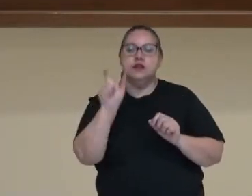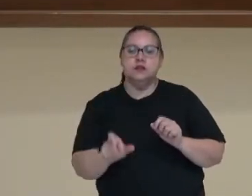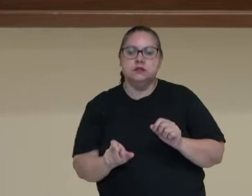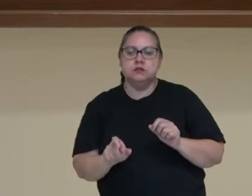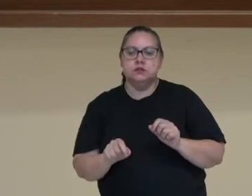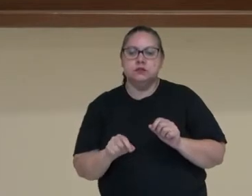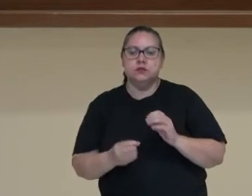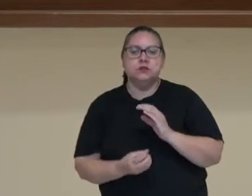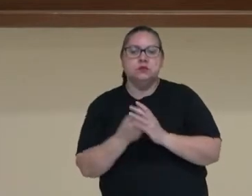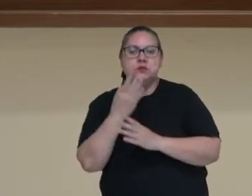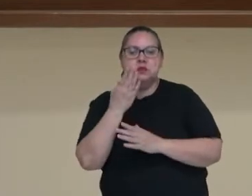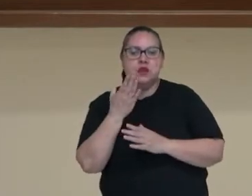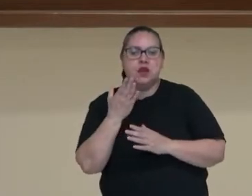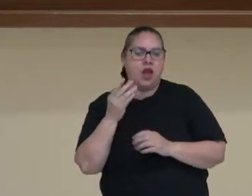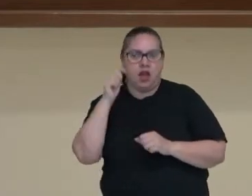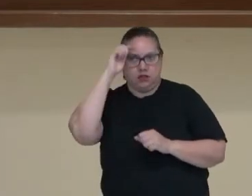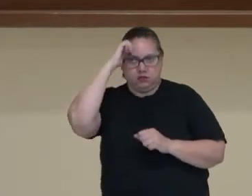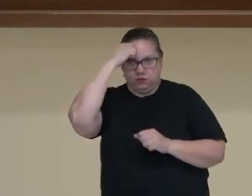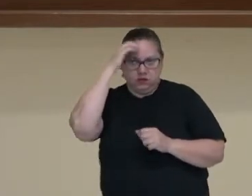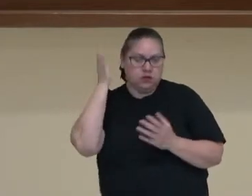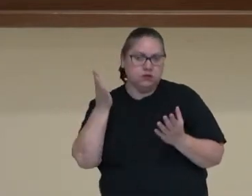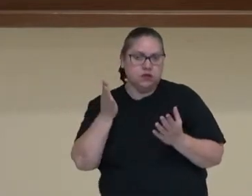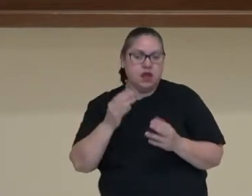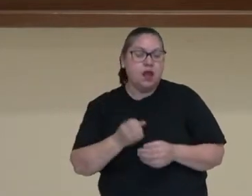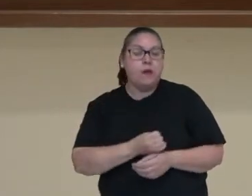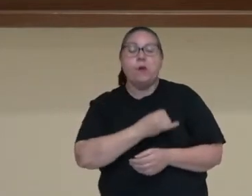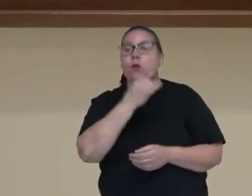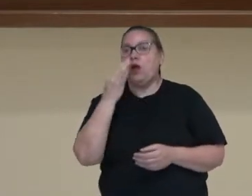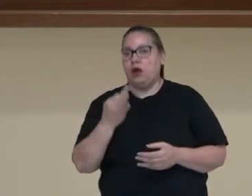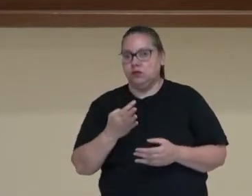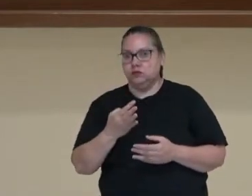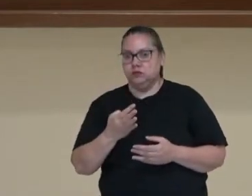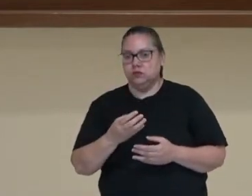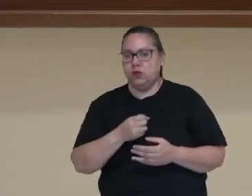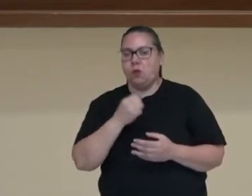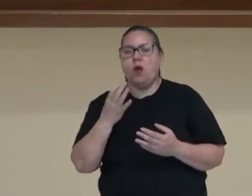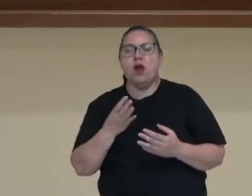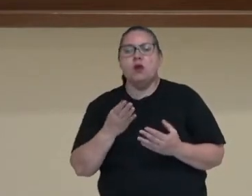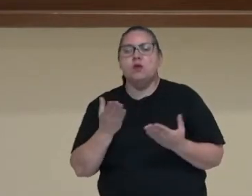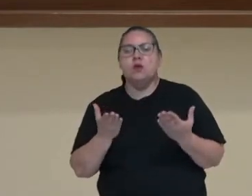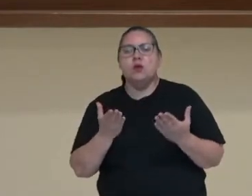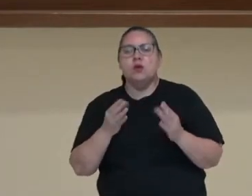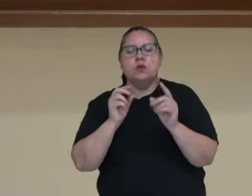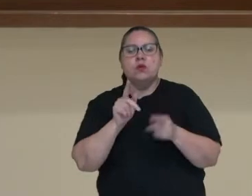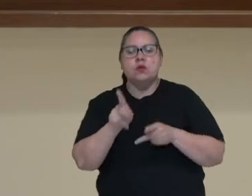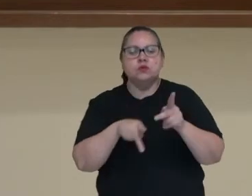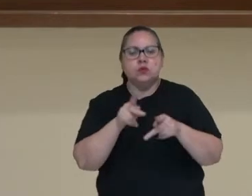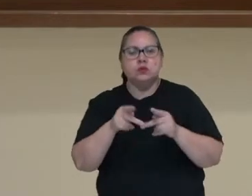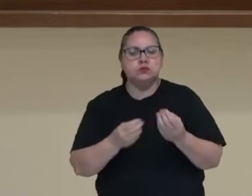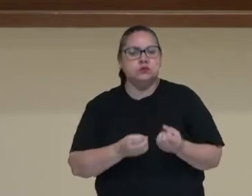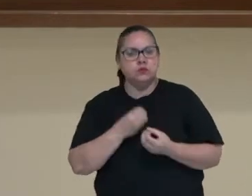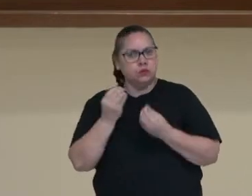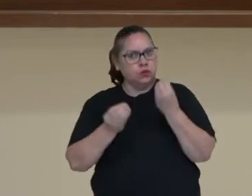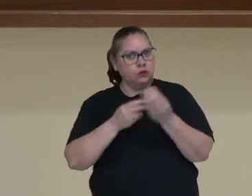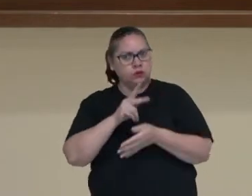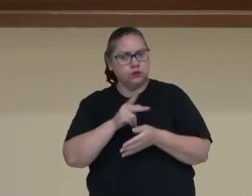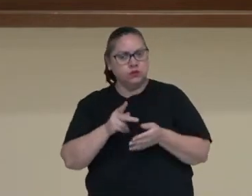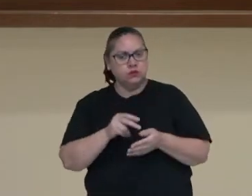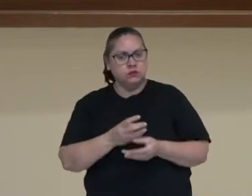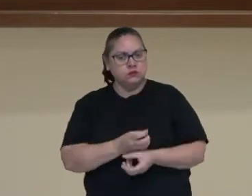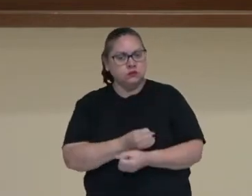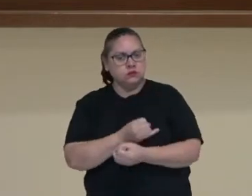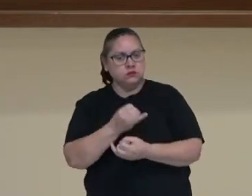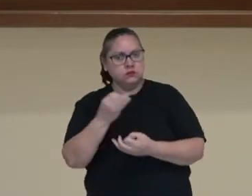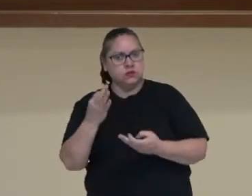origens. São os africanos. Mas quais africanos? Quais etnias? Quais povos? Como assim, professor? Tinham vários